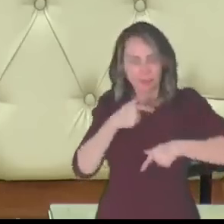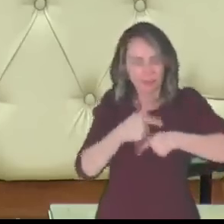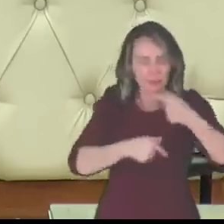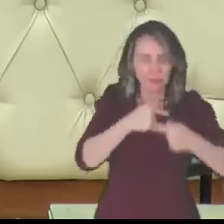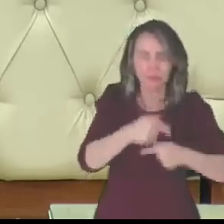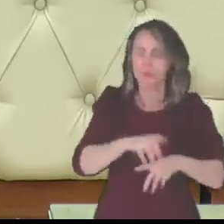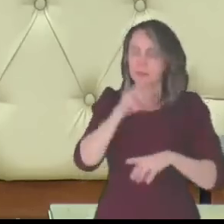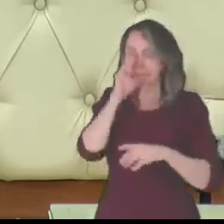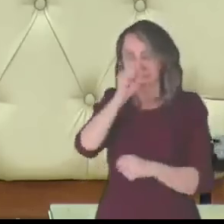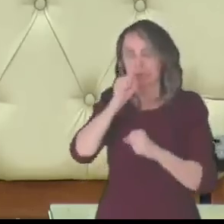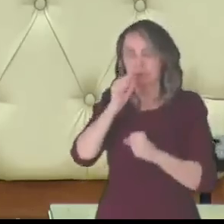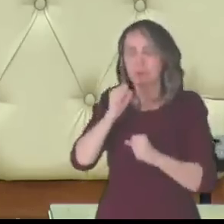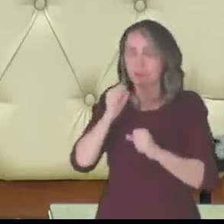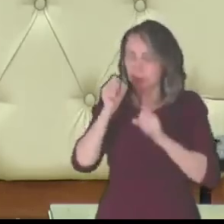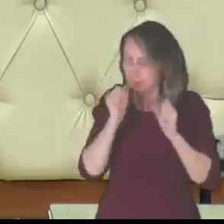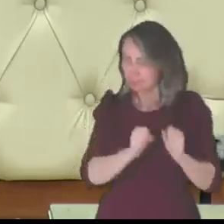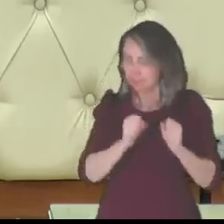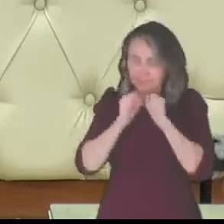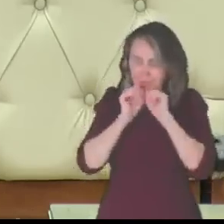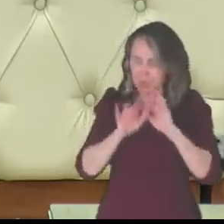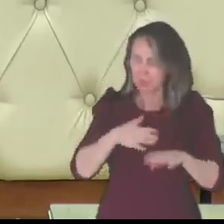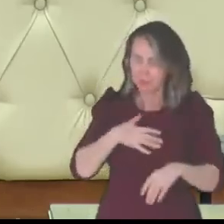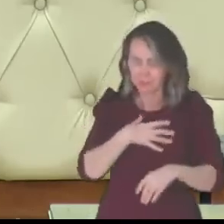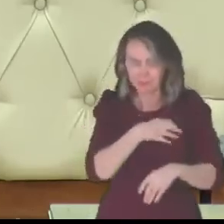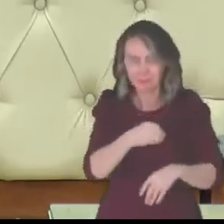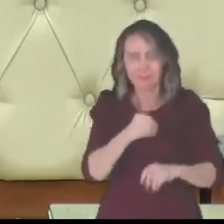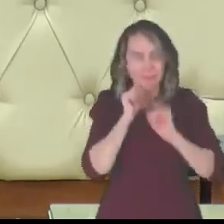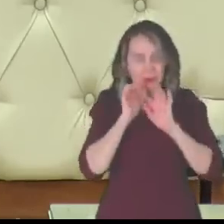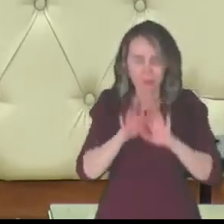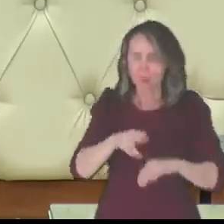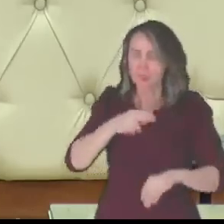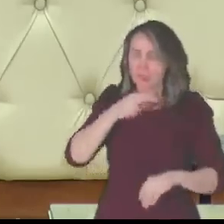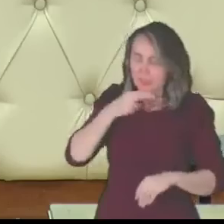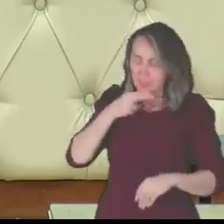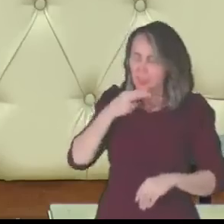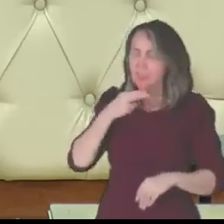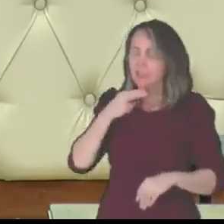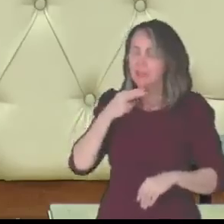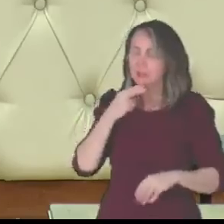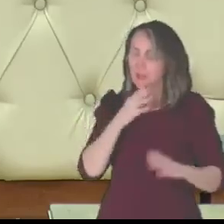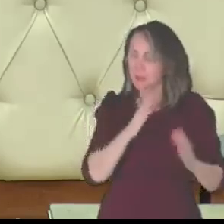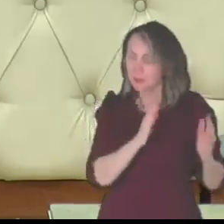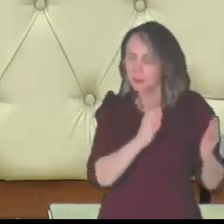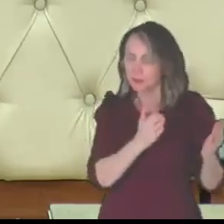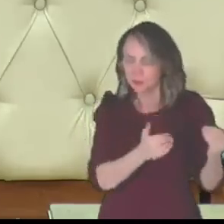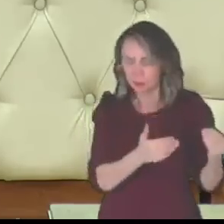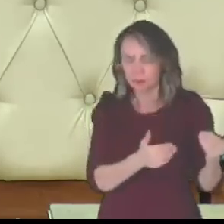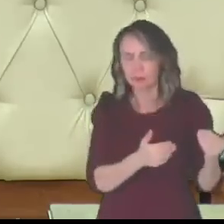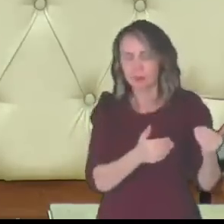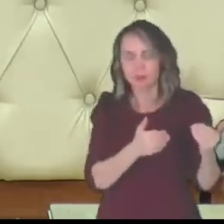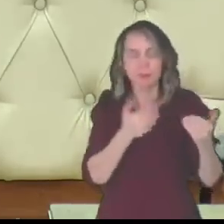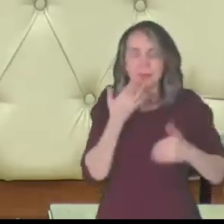geração revestida de poder abençoar meus filhos Abençoa meus netos abençoa a Mocidade da Igreja abençoar as crianças na igreja